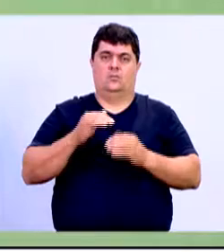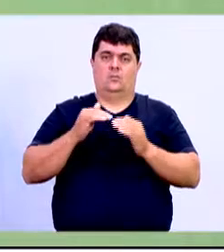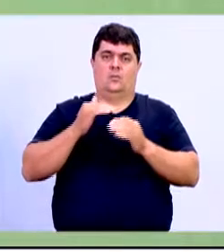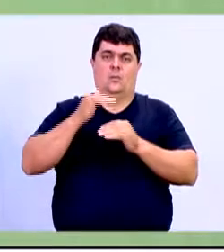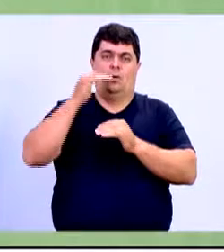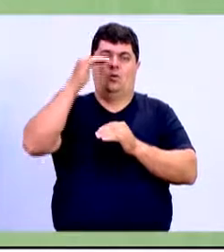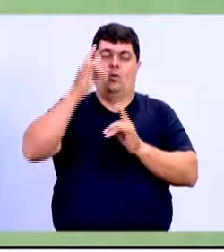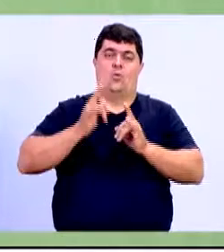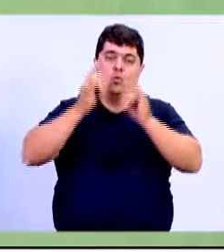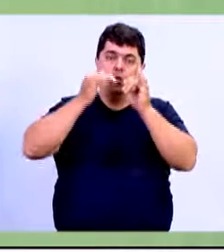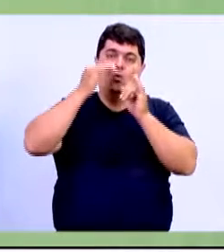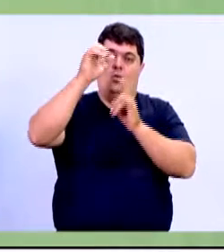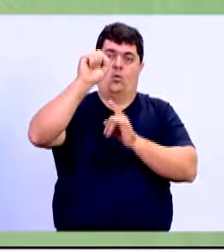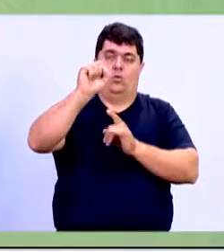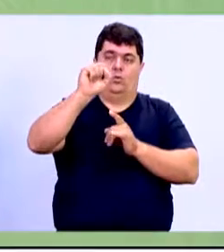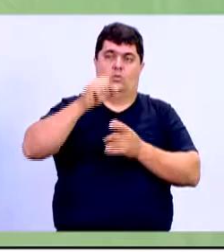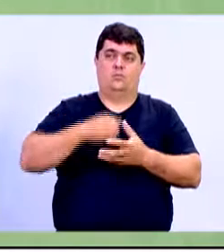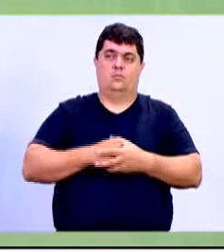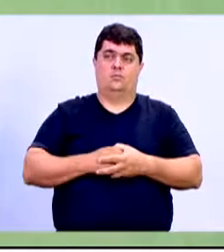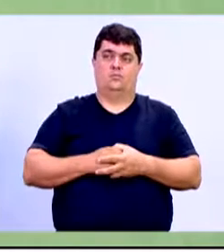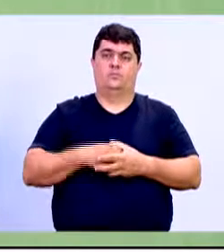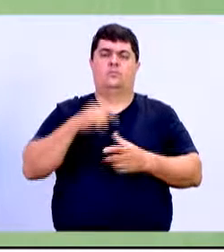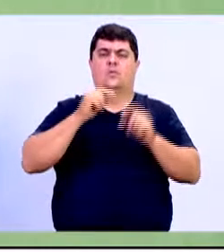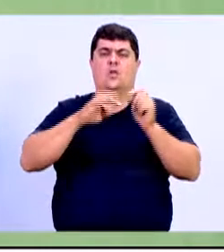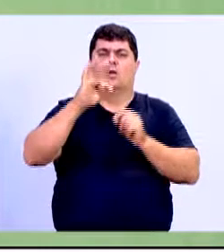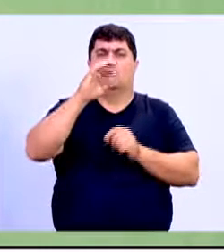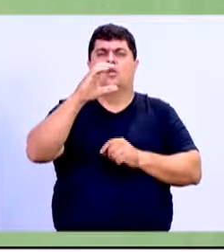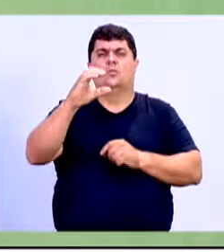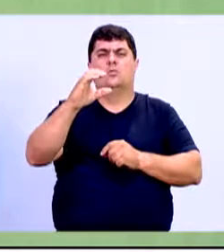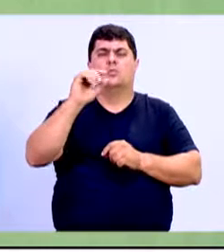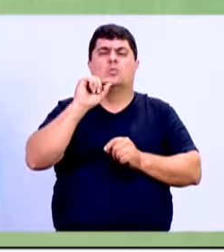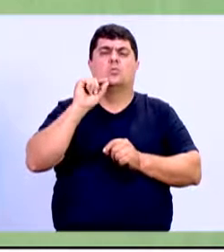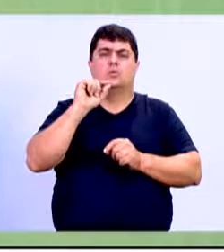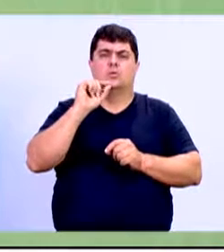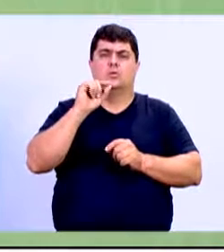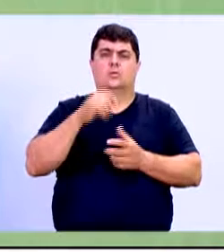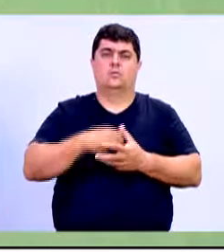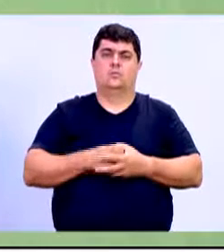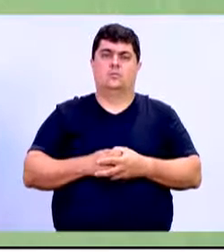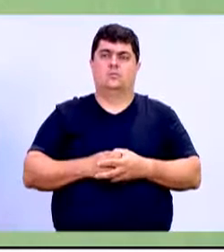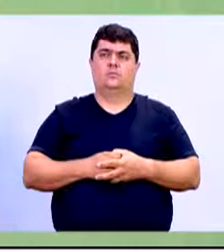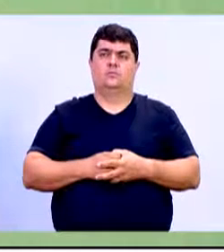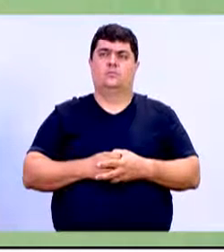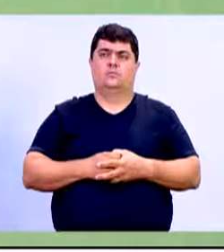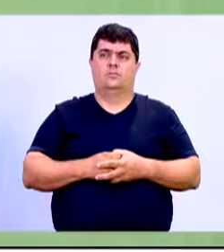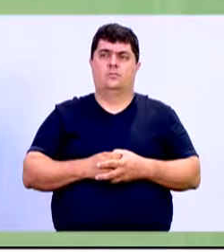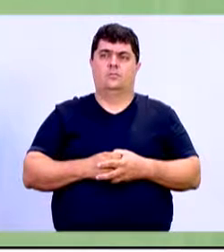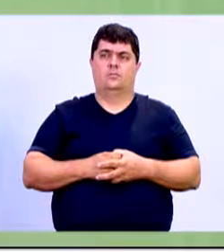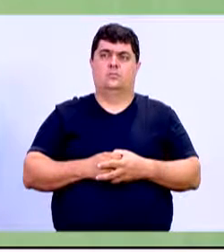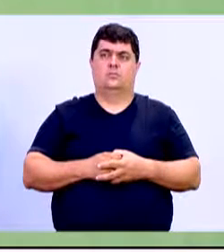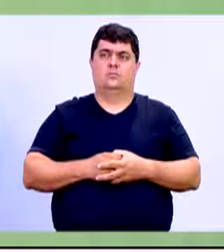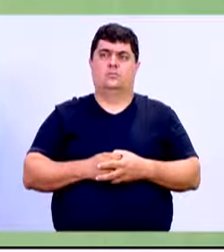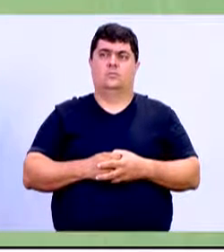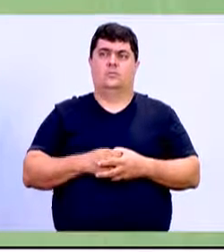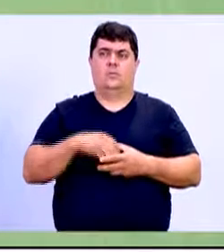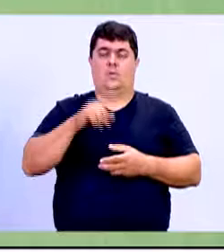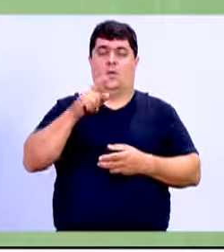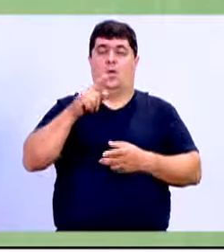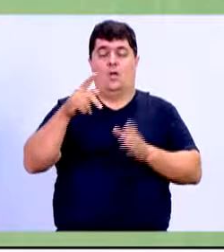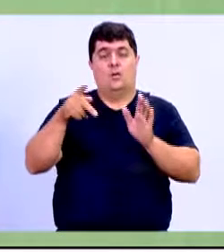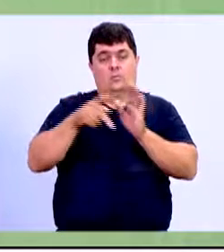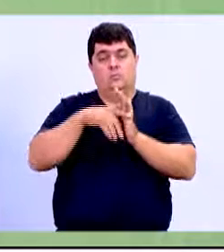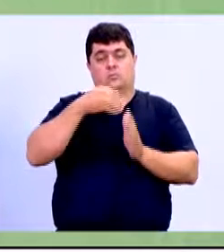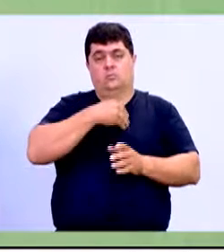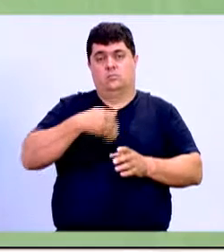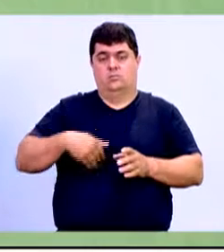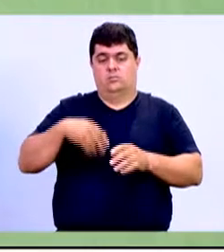andares. O que é o Tribunal de Contas? Então, o Tribunal de Contas, ele é uma instituição pública